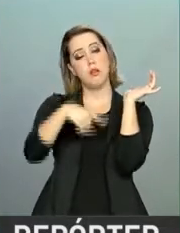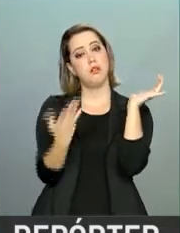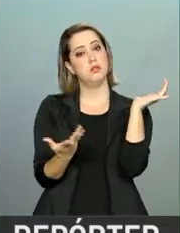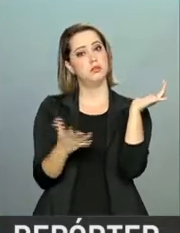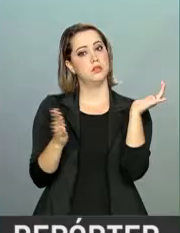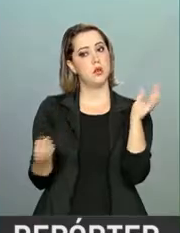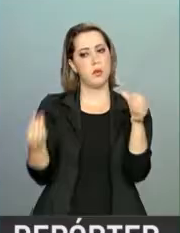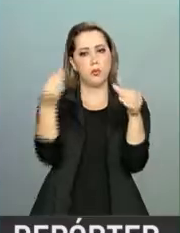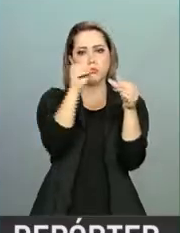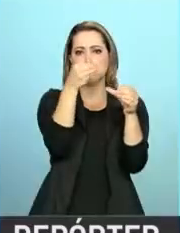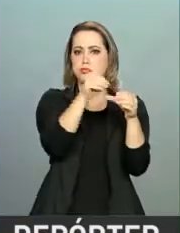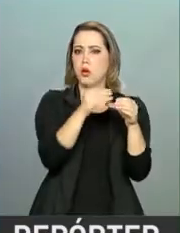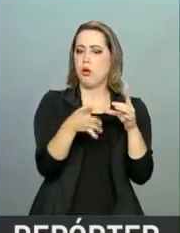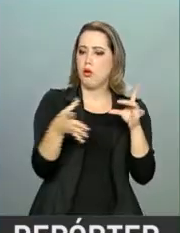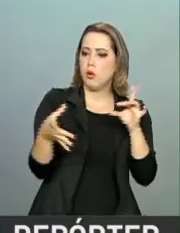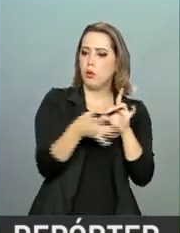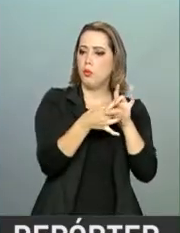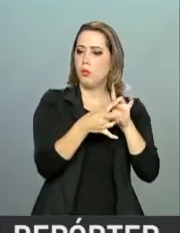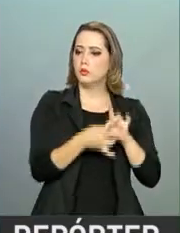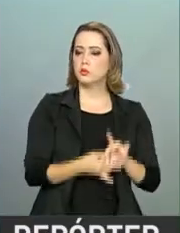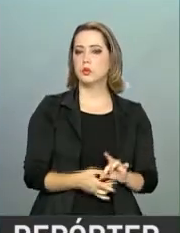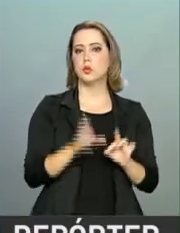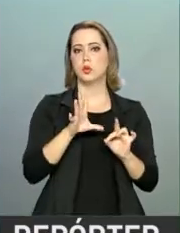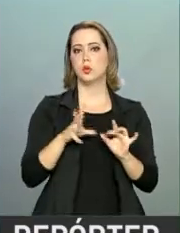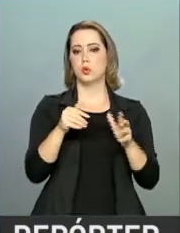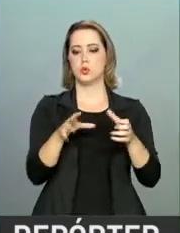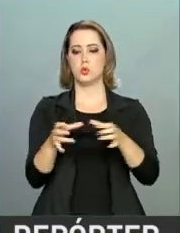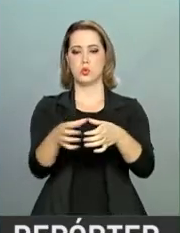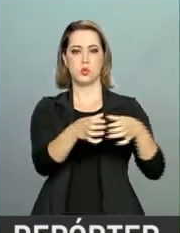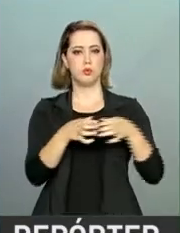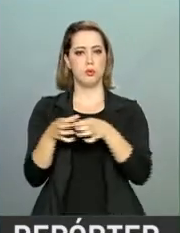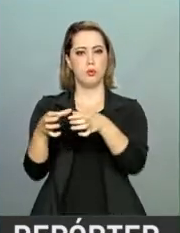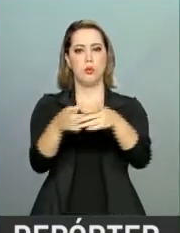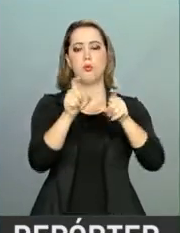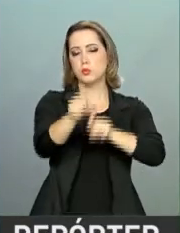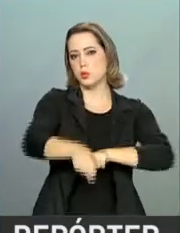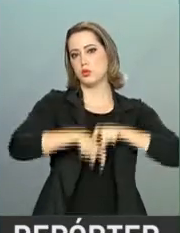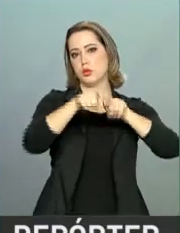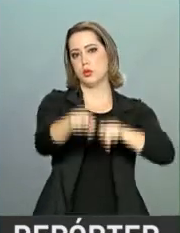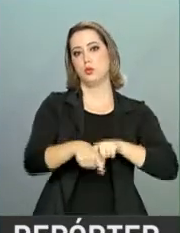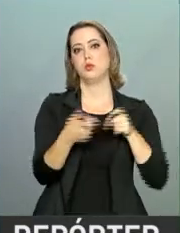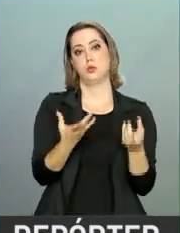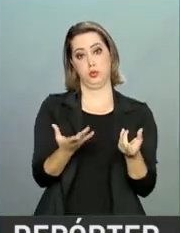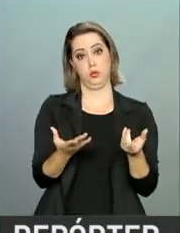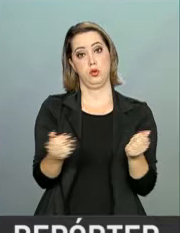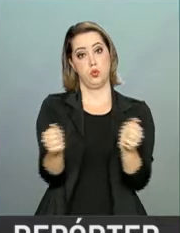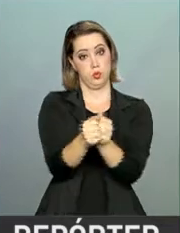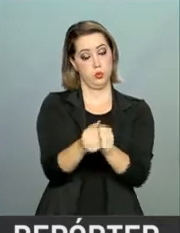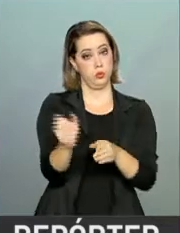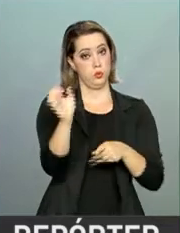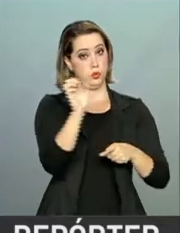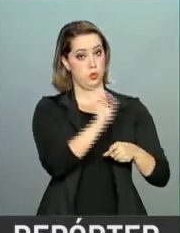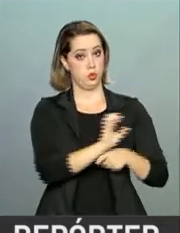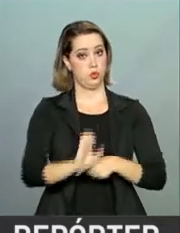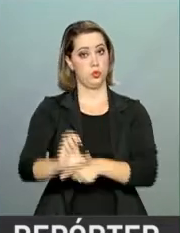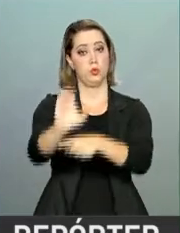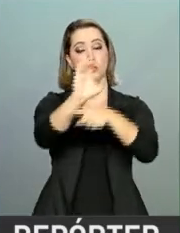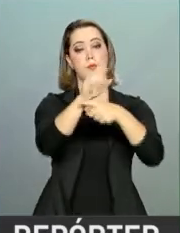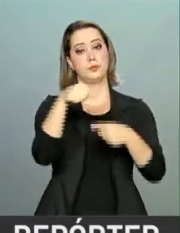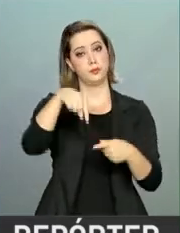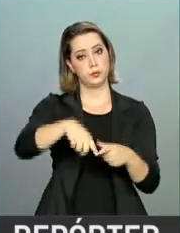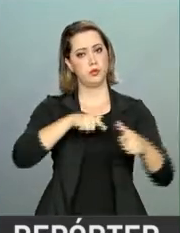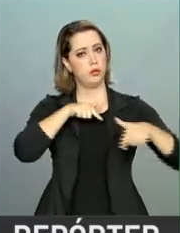federações de agricultura os estados nessa tarefa mas o mais aí tem um